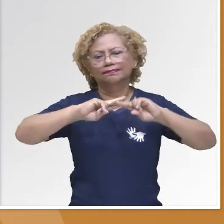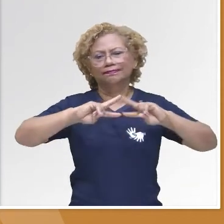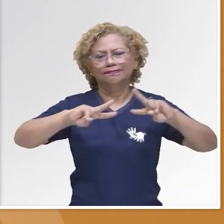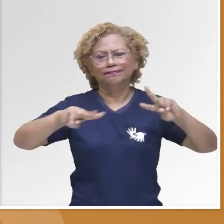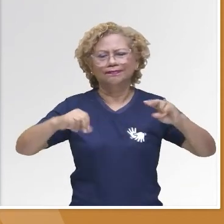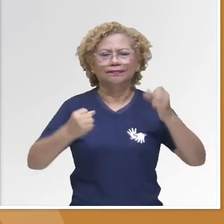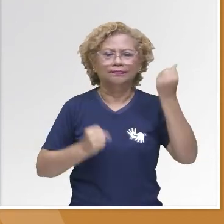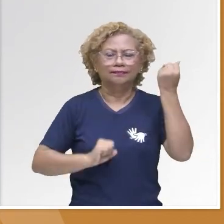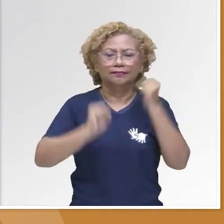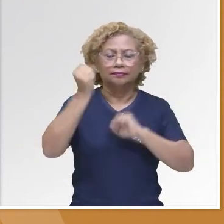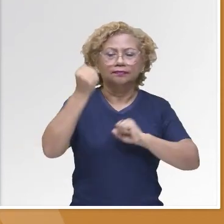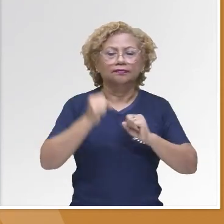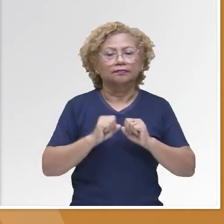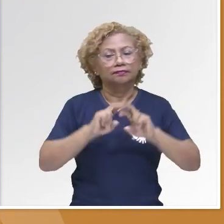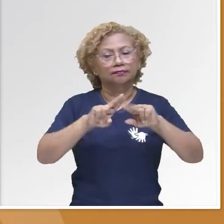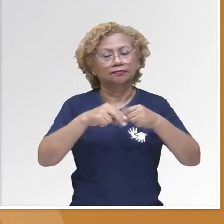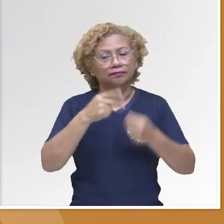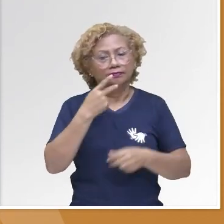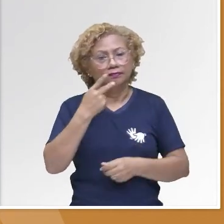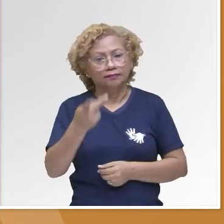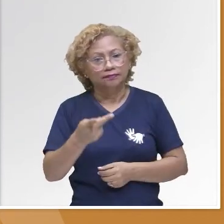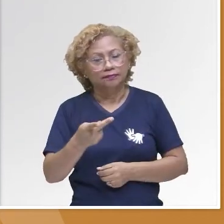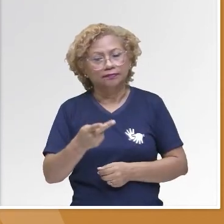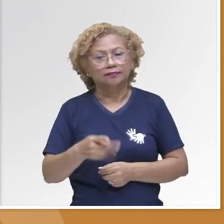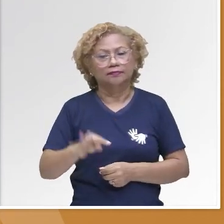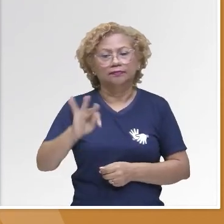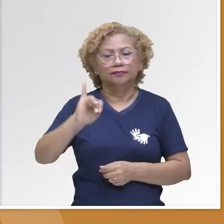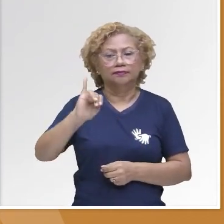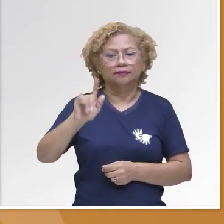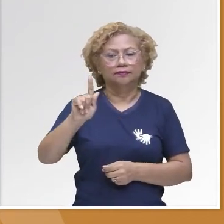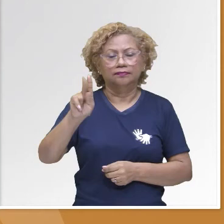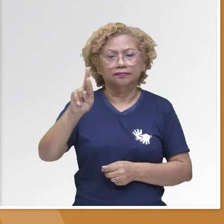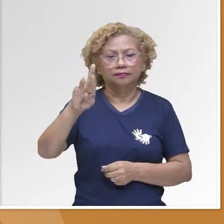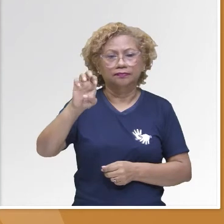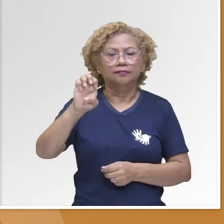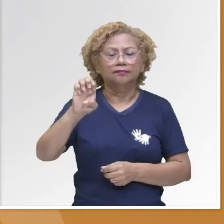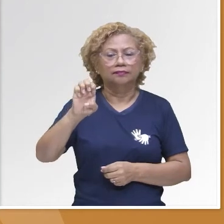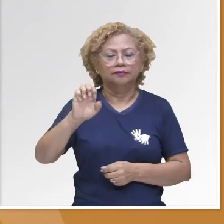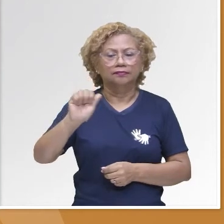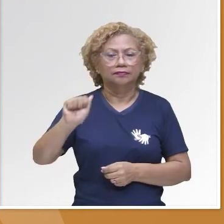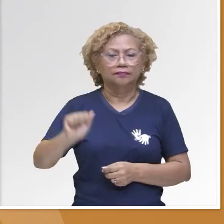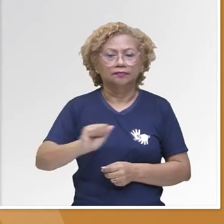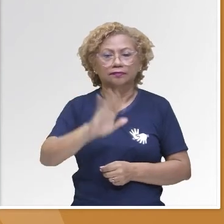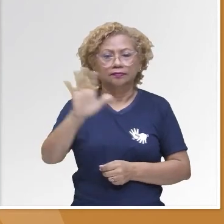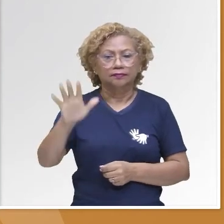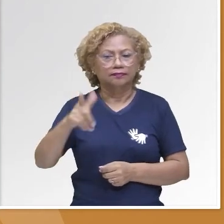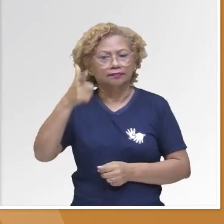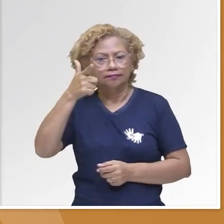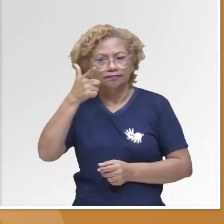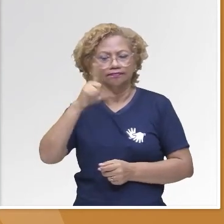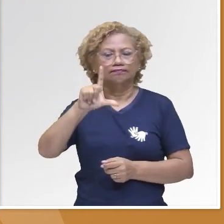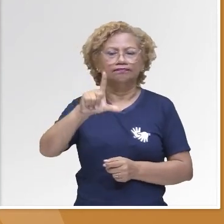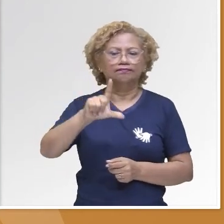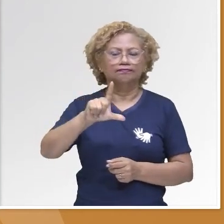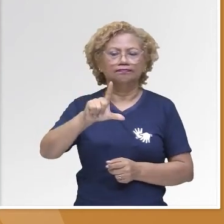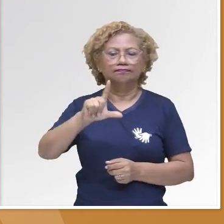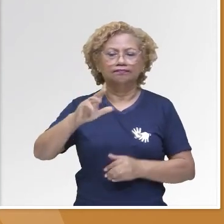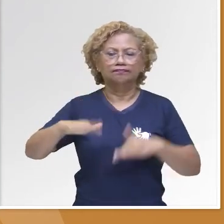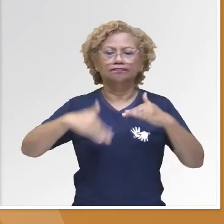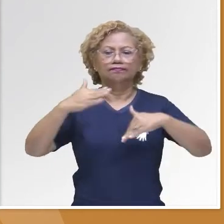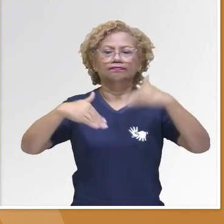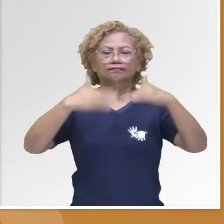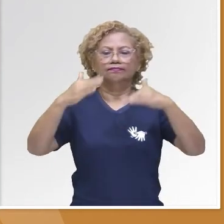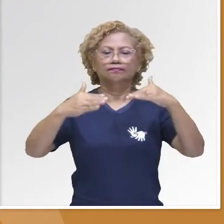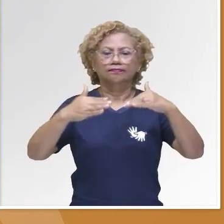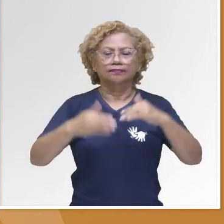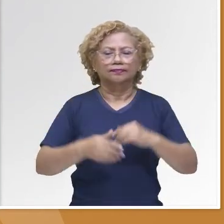esses tigres asiáticos, né, conseguiram chegar, né, digamos assim, no nível